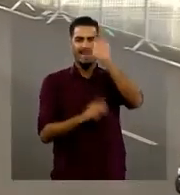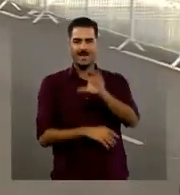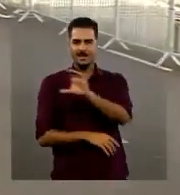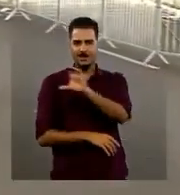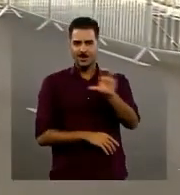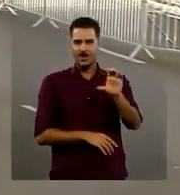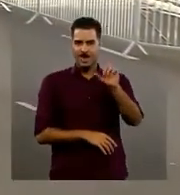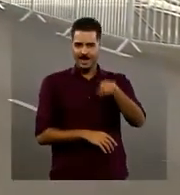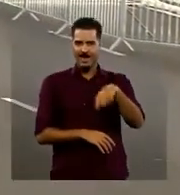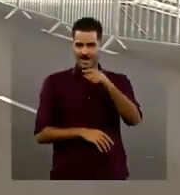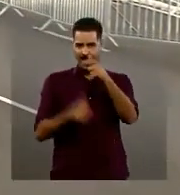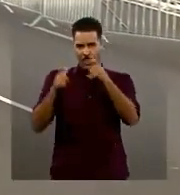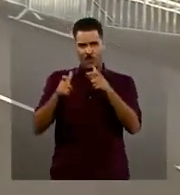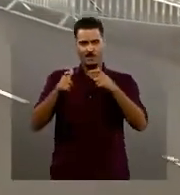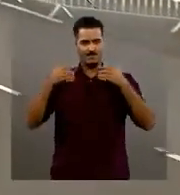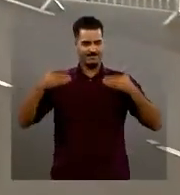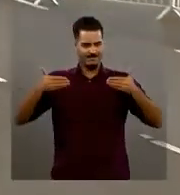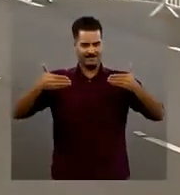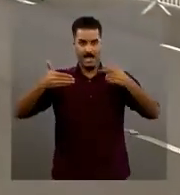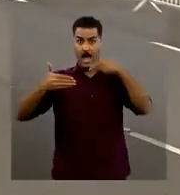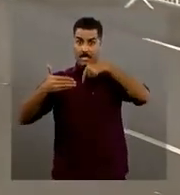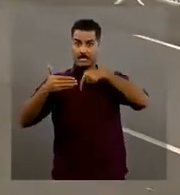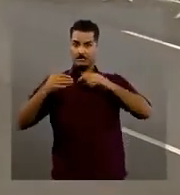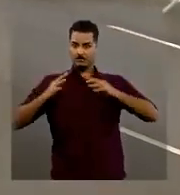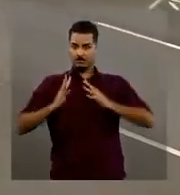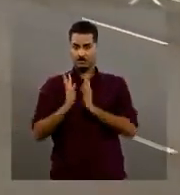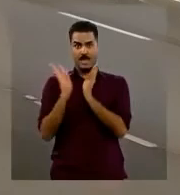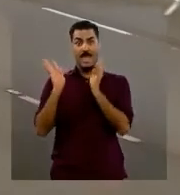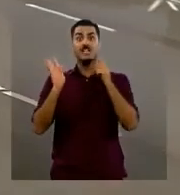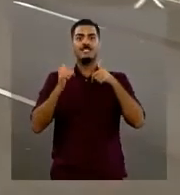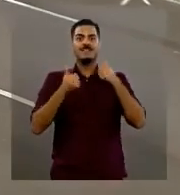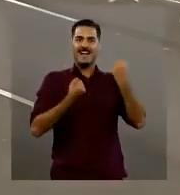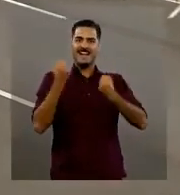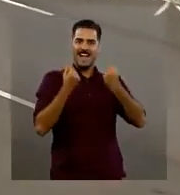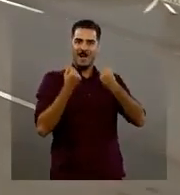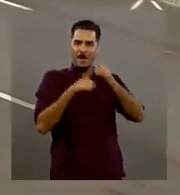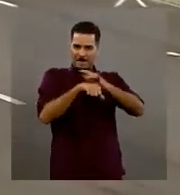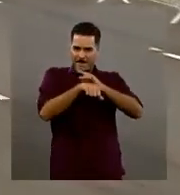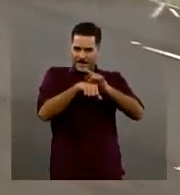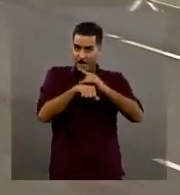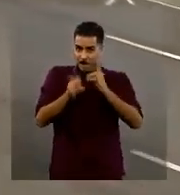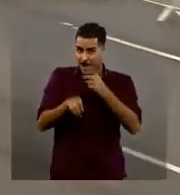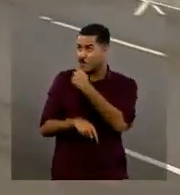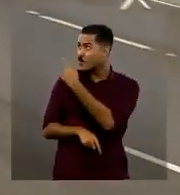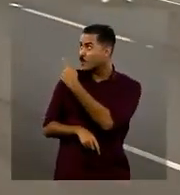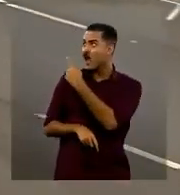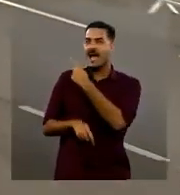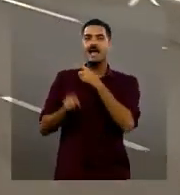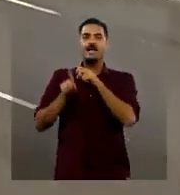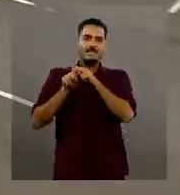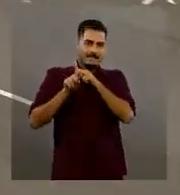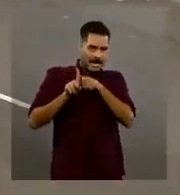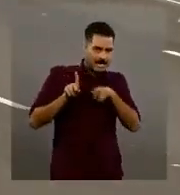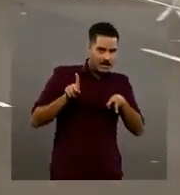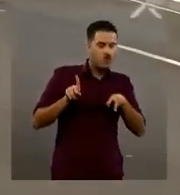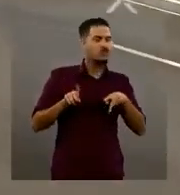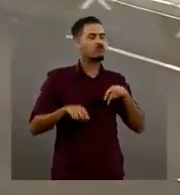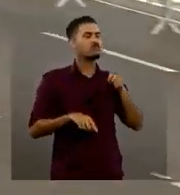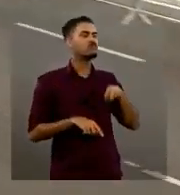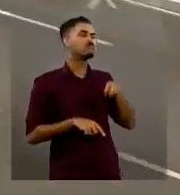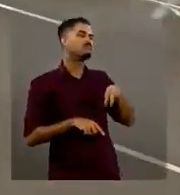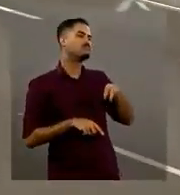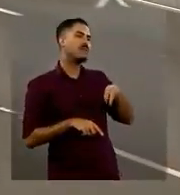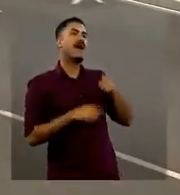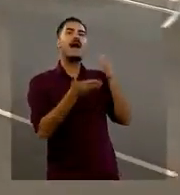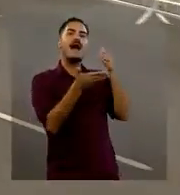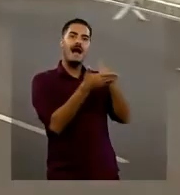da Esplanada dos Ministérios. Lá ele saiu do carro fechado, esse mesmo carro que ele usou aqui, que ele está usando neste momento para se deslocar até o Palácio do